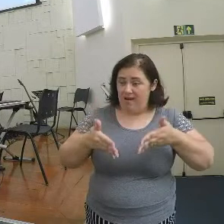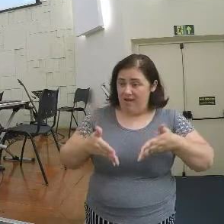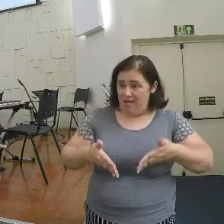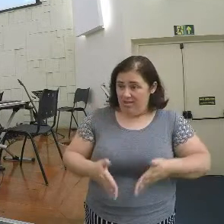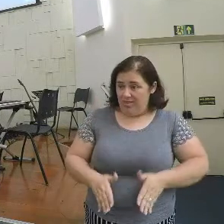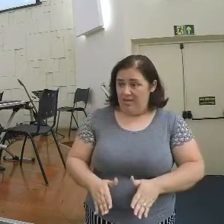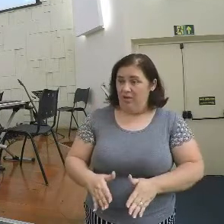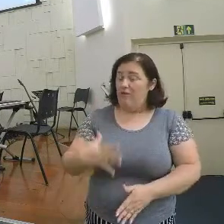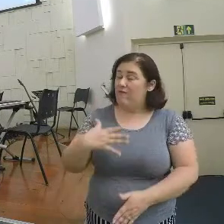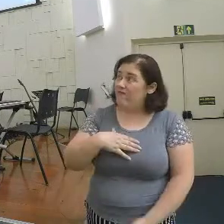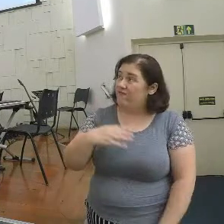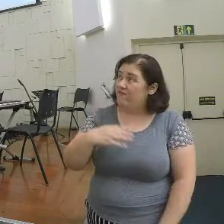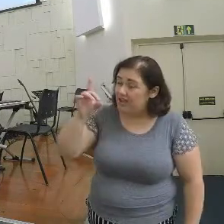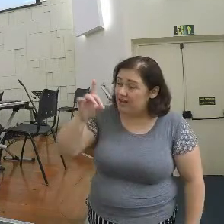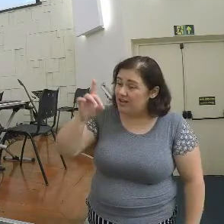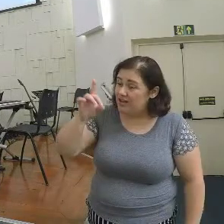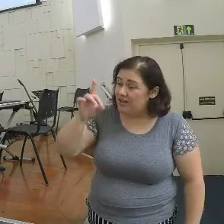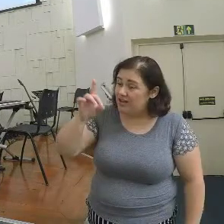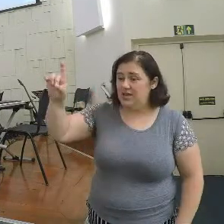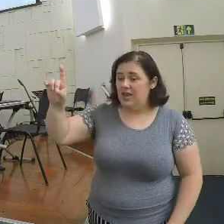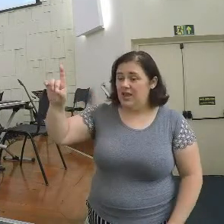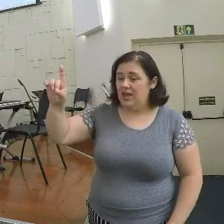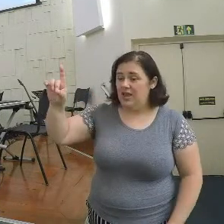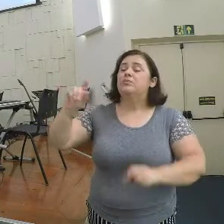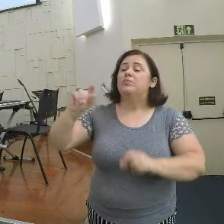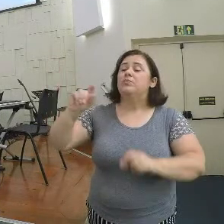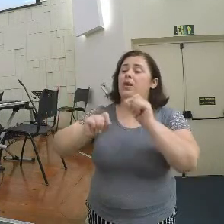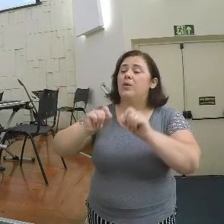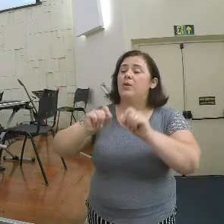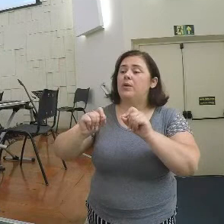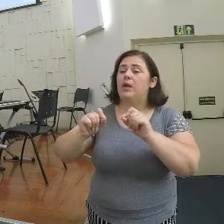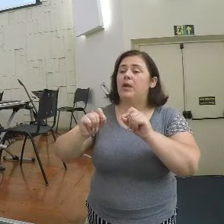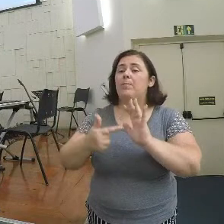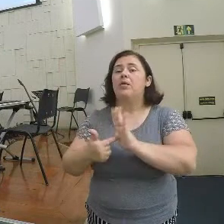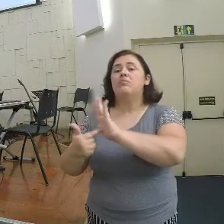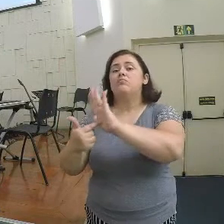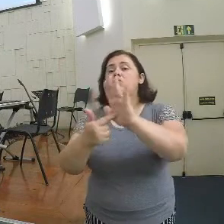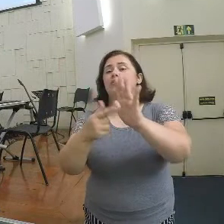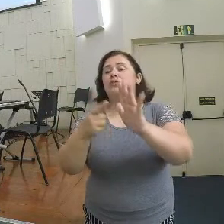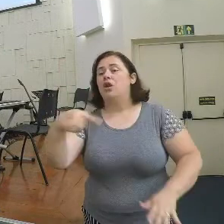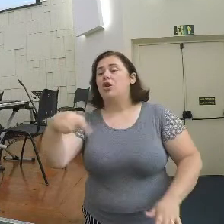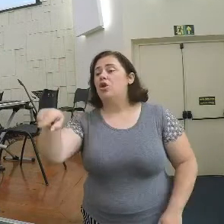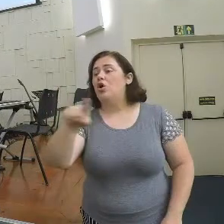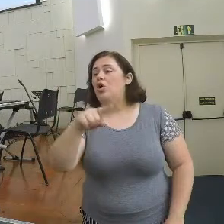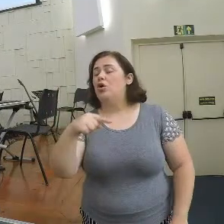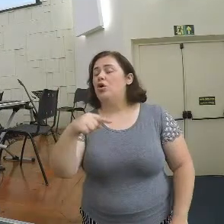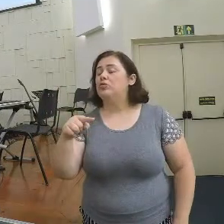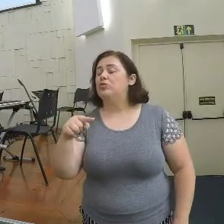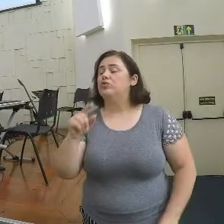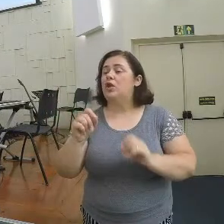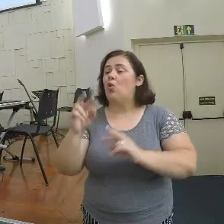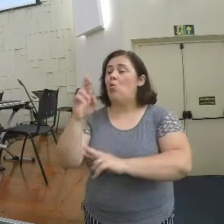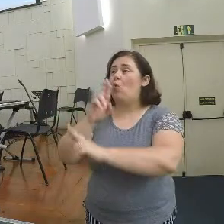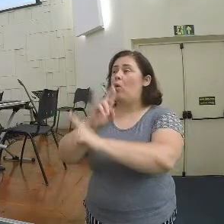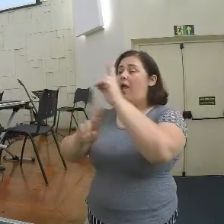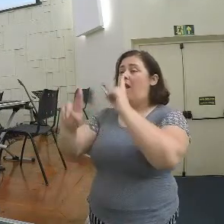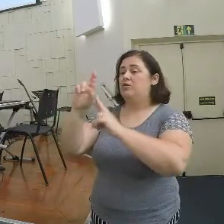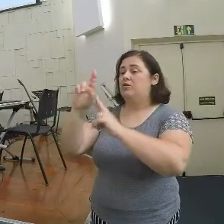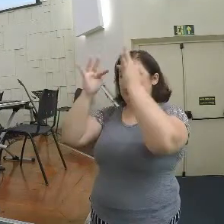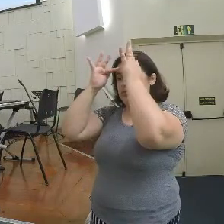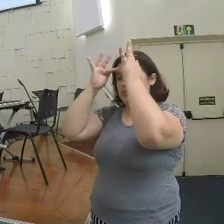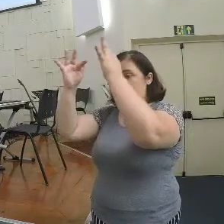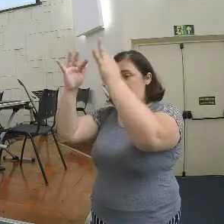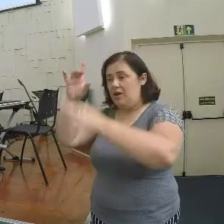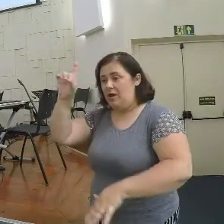Deus, como o Senhor, por meio de Melquisedeque, ofereceu a Abraão esse relacionamento. Veja Hebreus capítulo